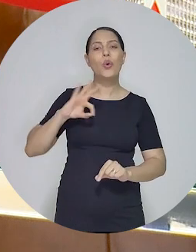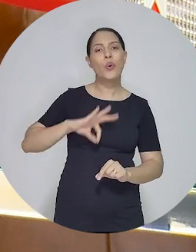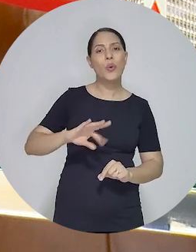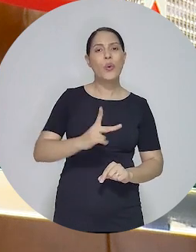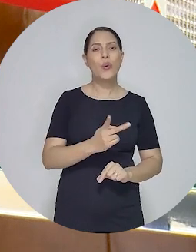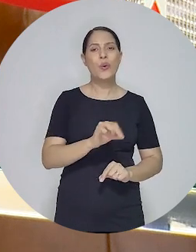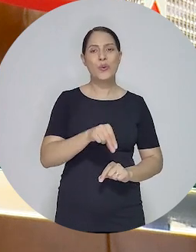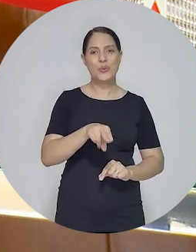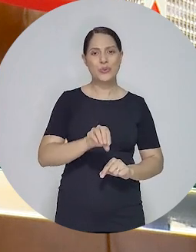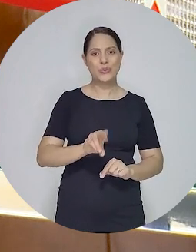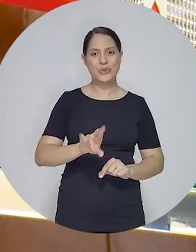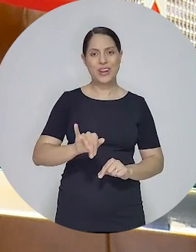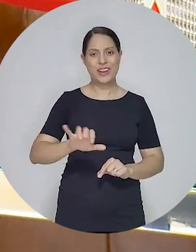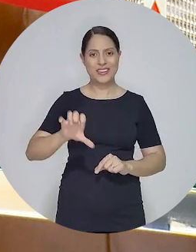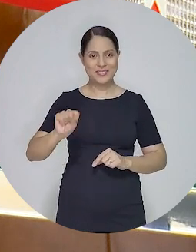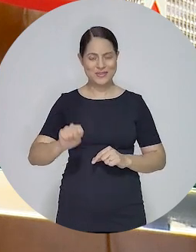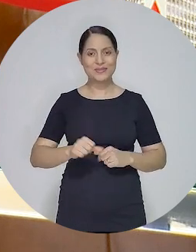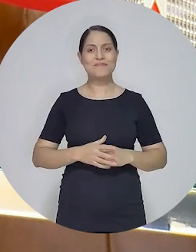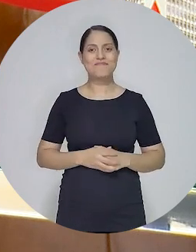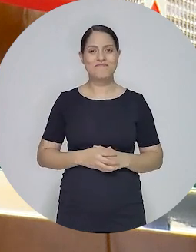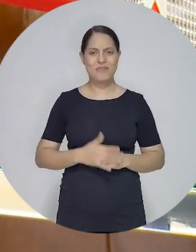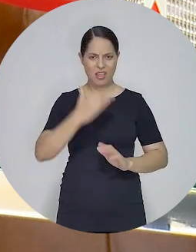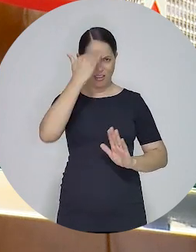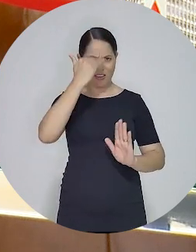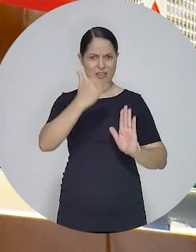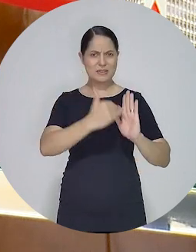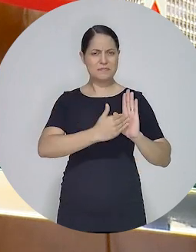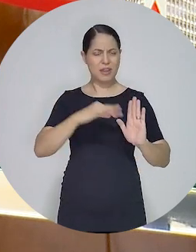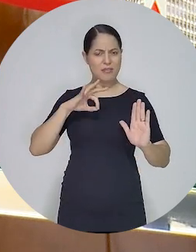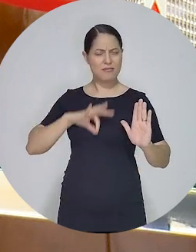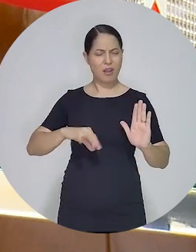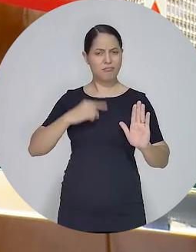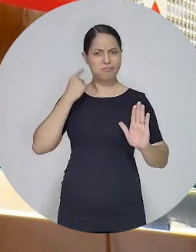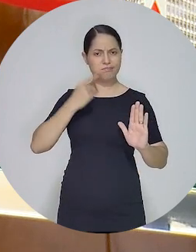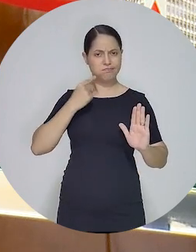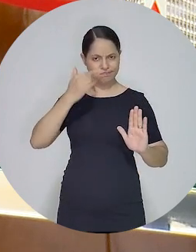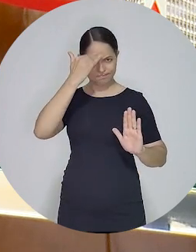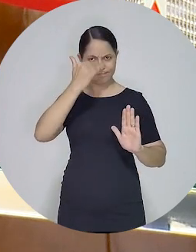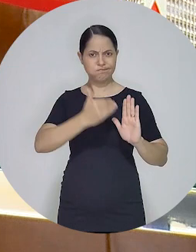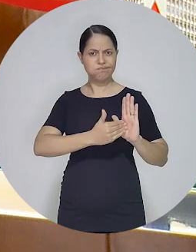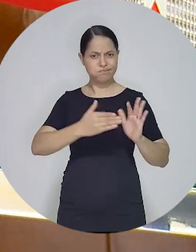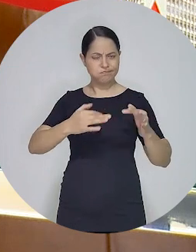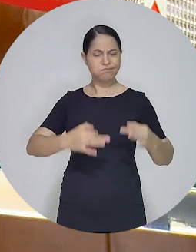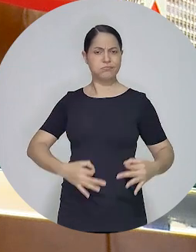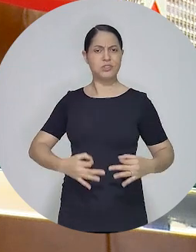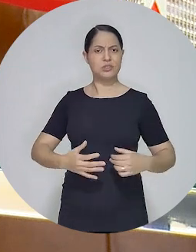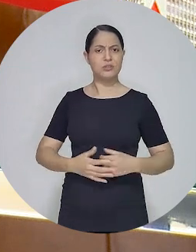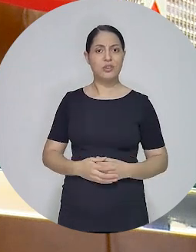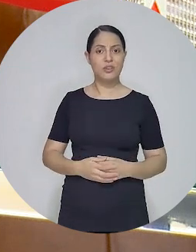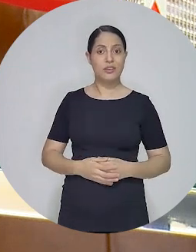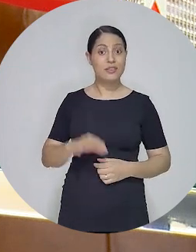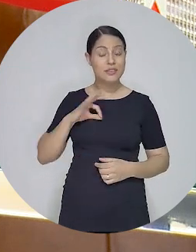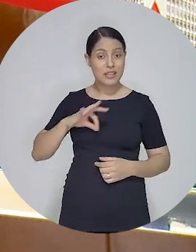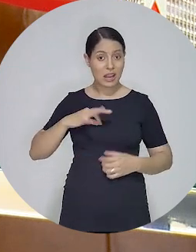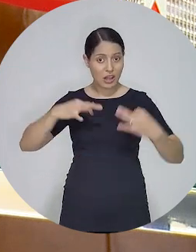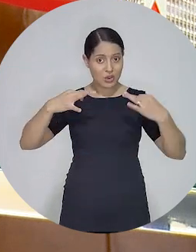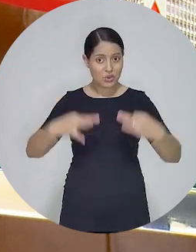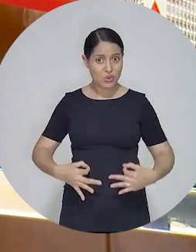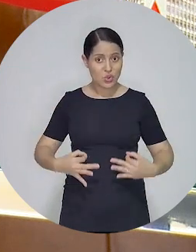lei processual no que diz respeito aos honorários dos advogados. Respeitar os honorários.